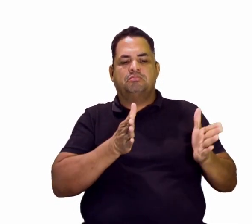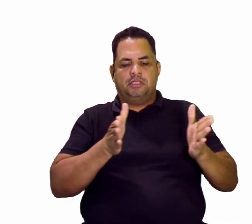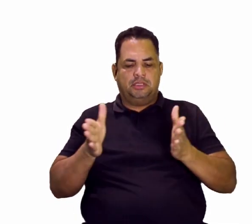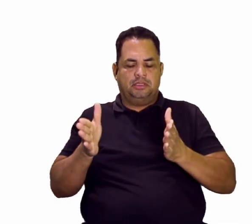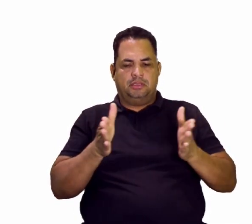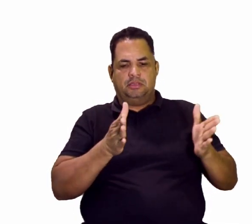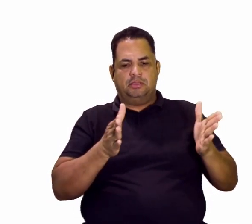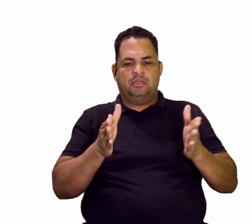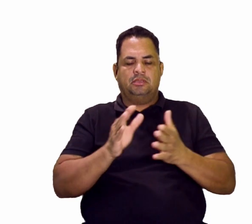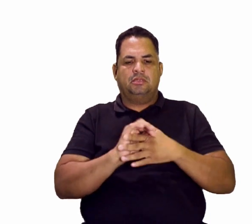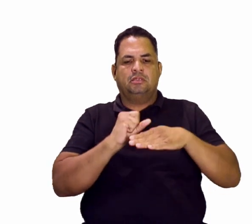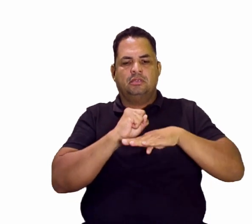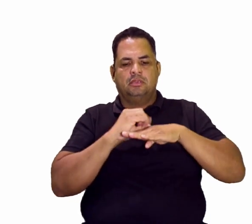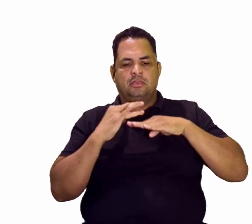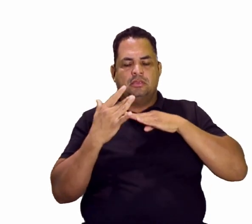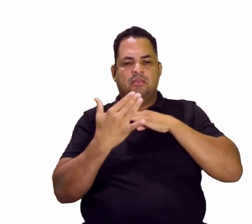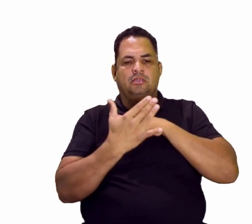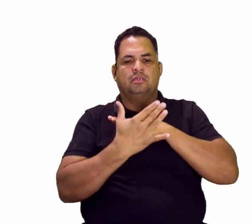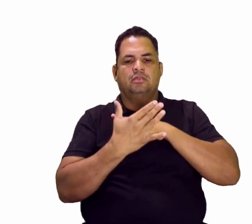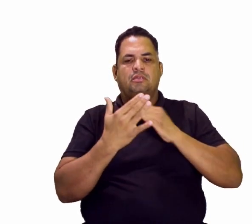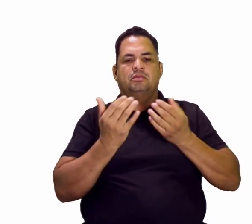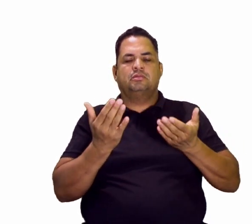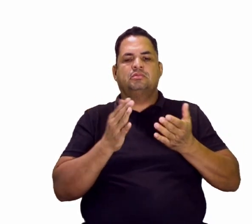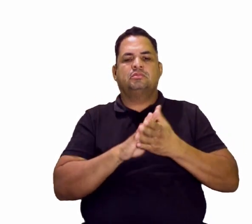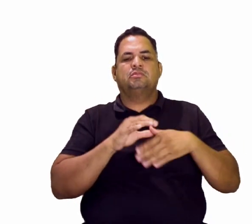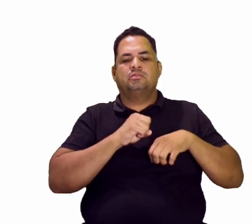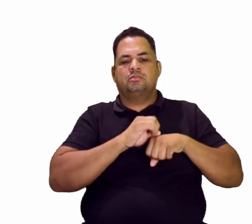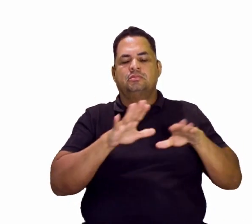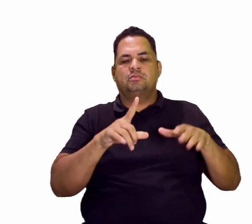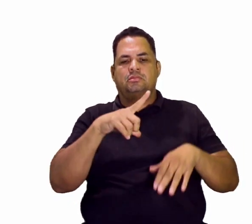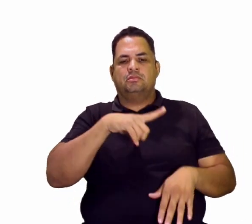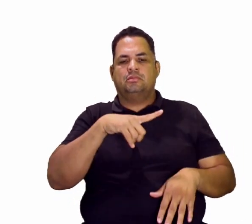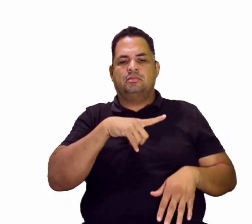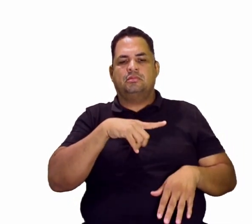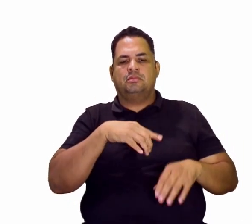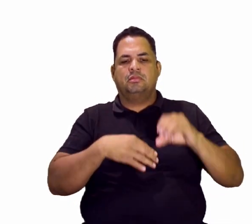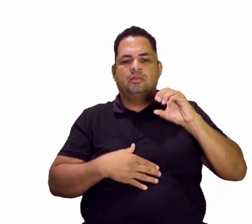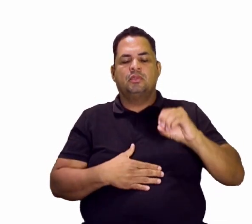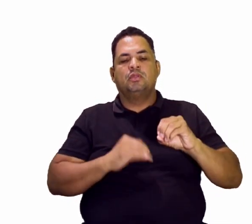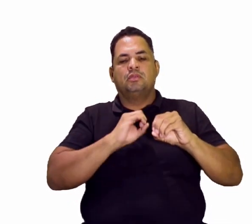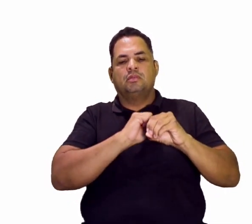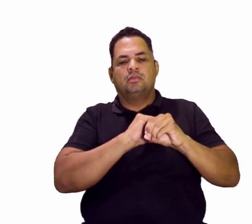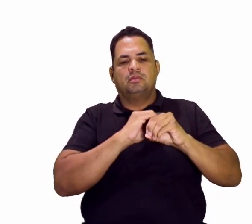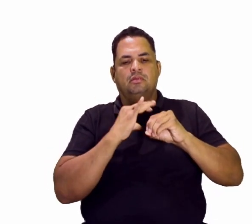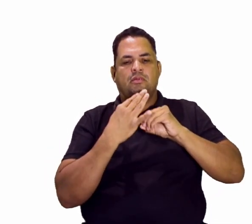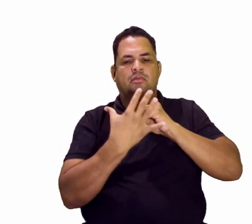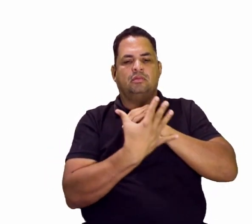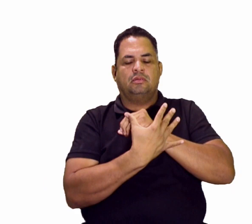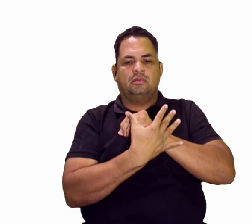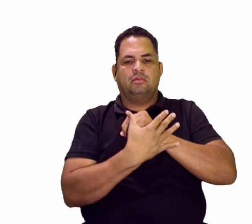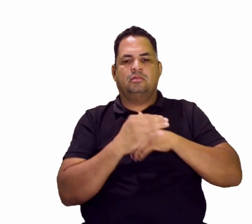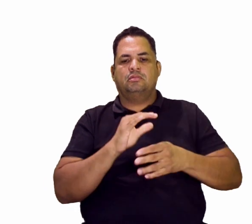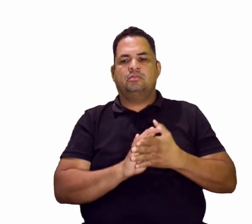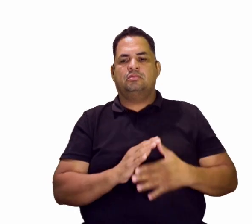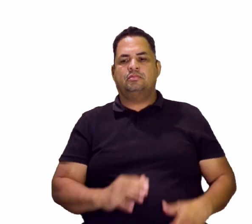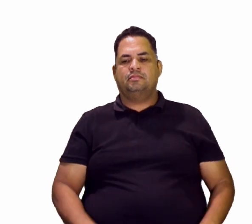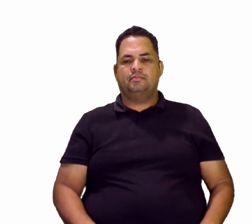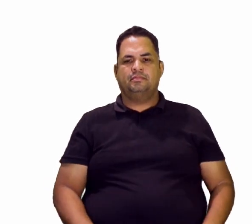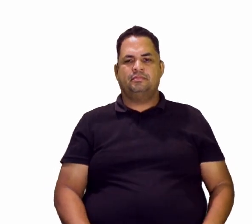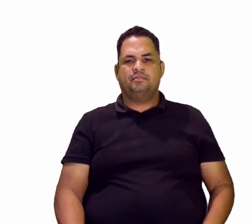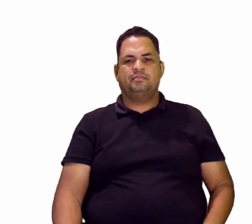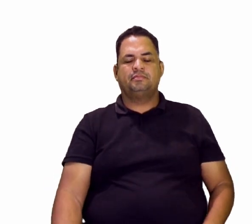pontuais. Pandemias são aquelas generalizadas, como a gente teve a situação do SARS-CoV-19,